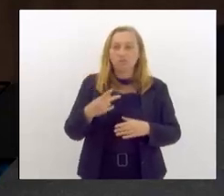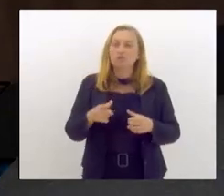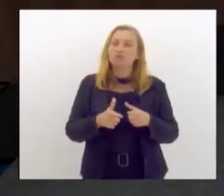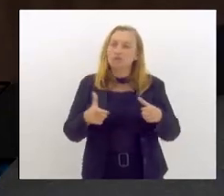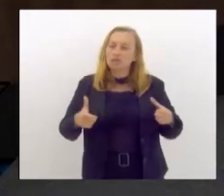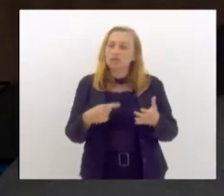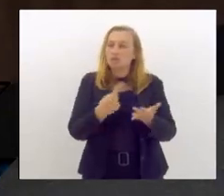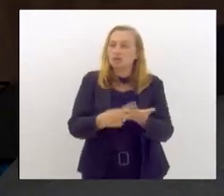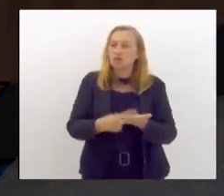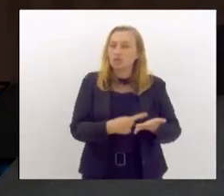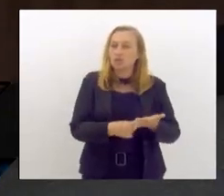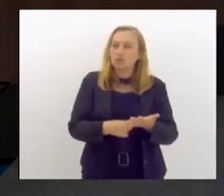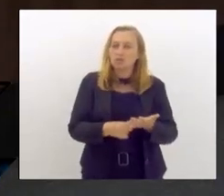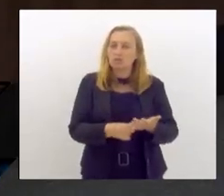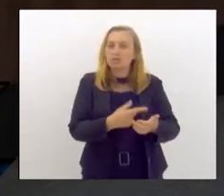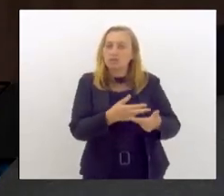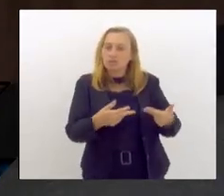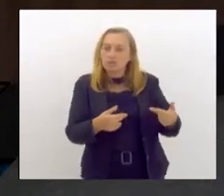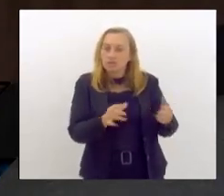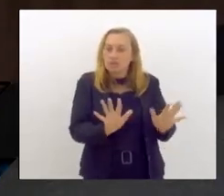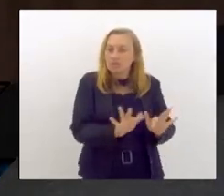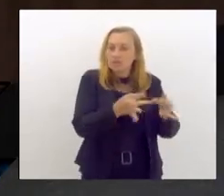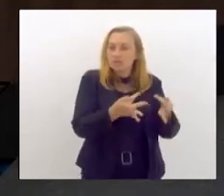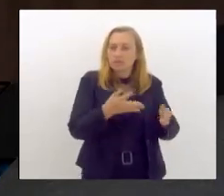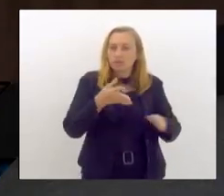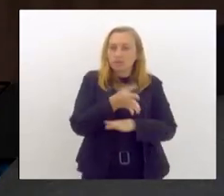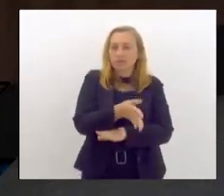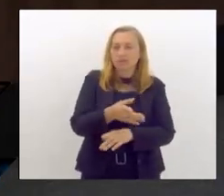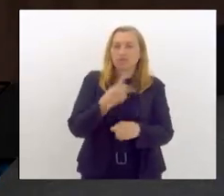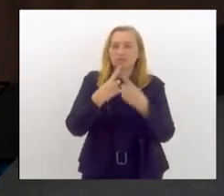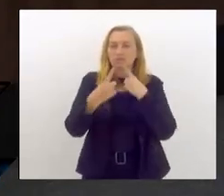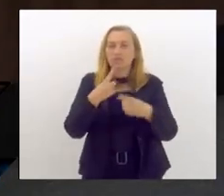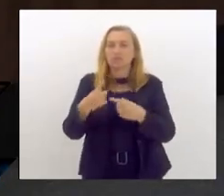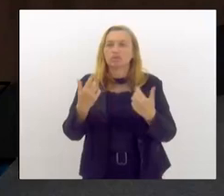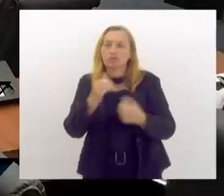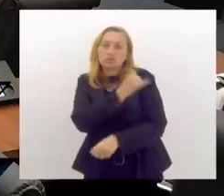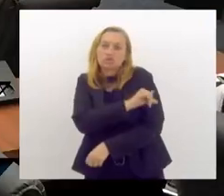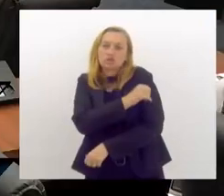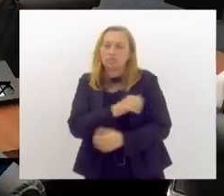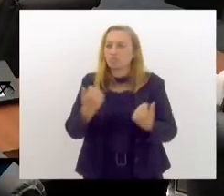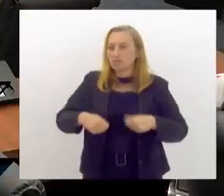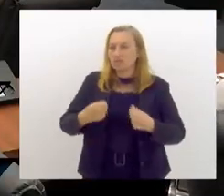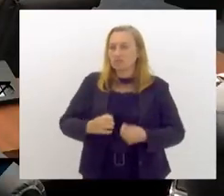essas polêmicas menores para a gente entrar no debate que o Rio de Janeiro precisa.